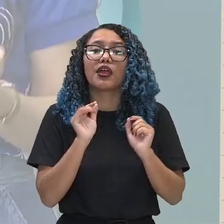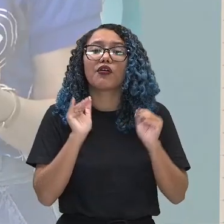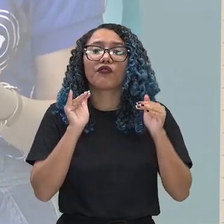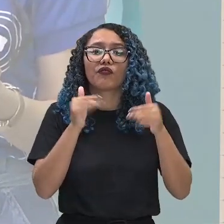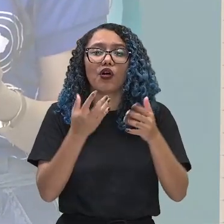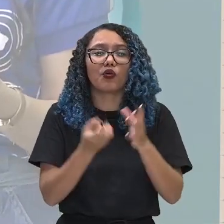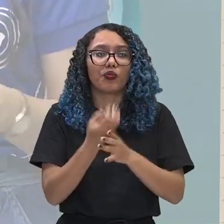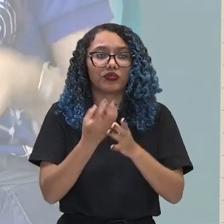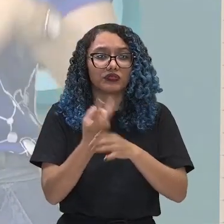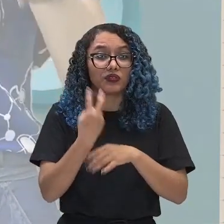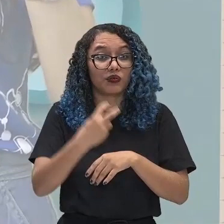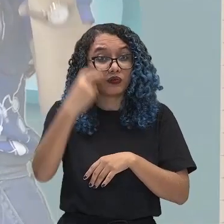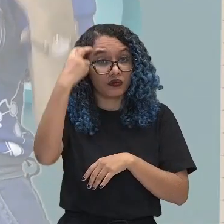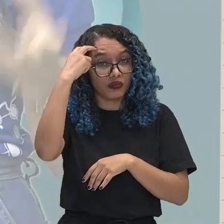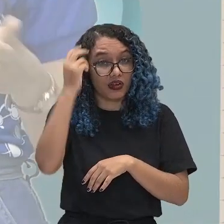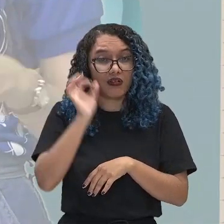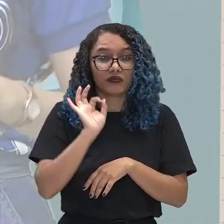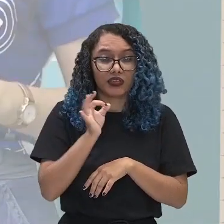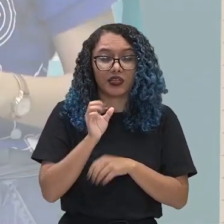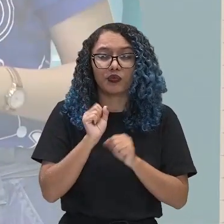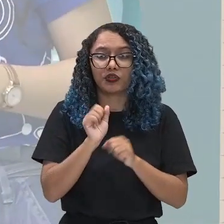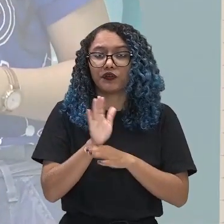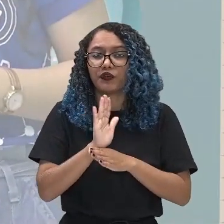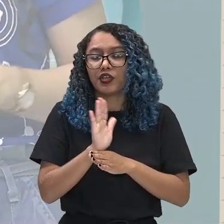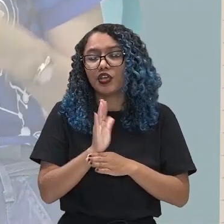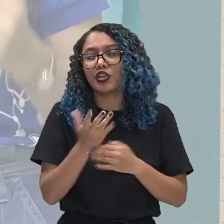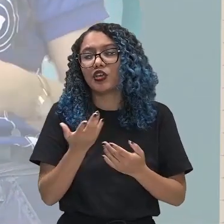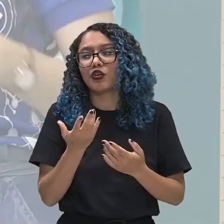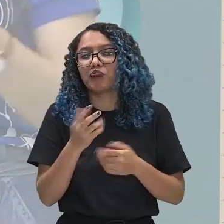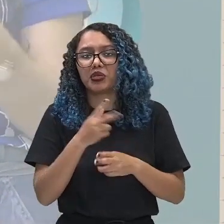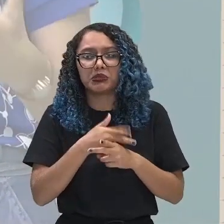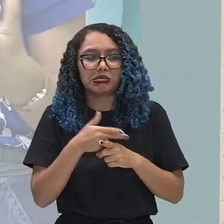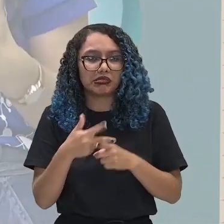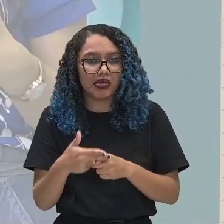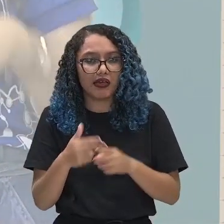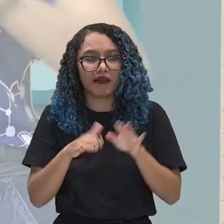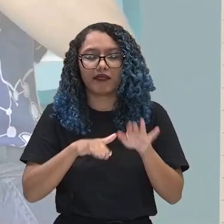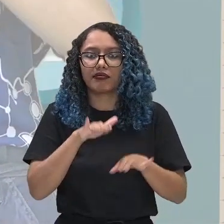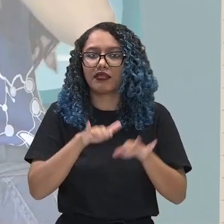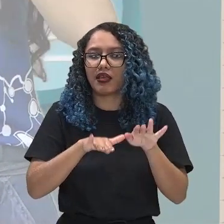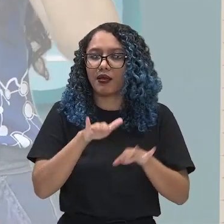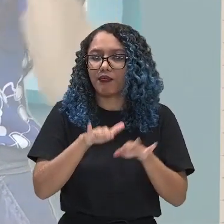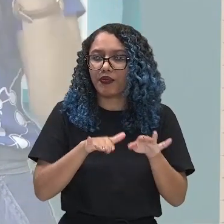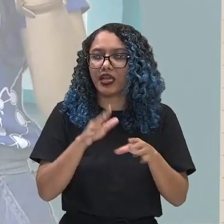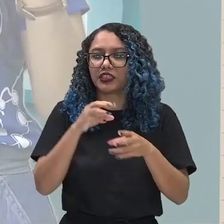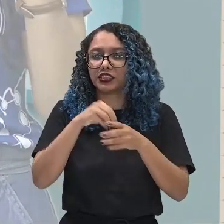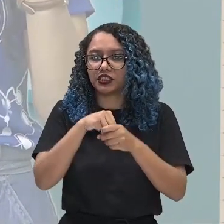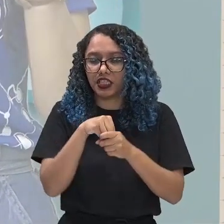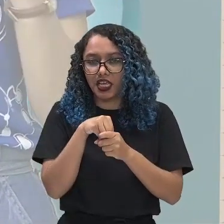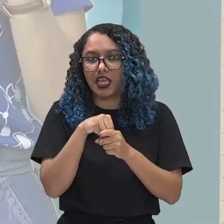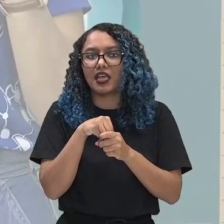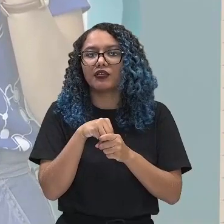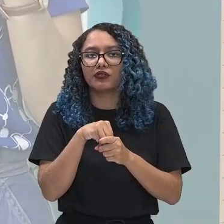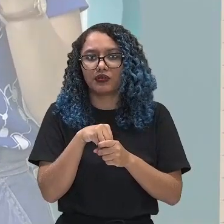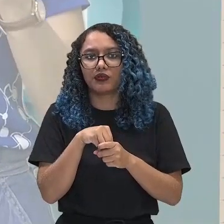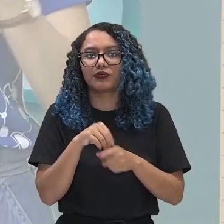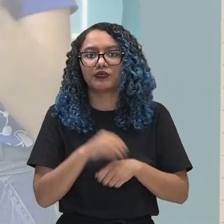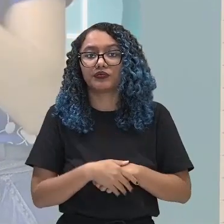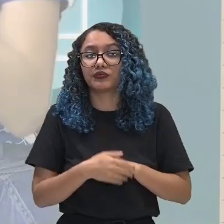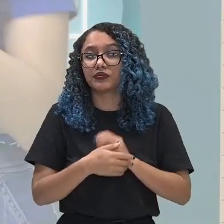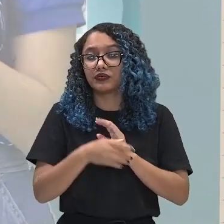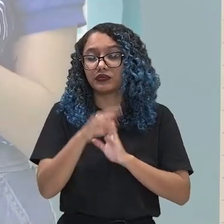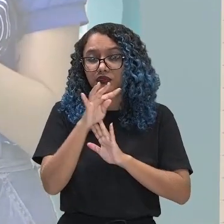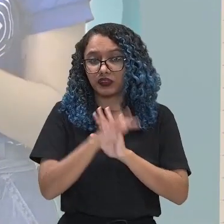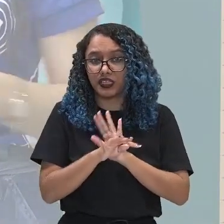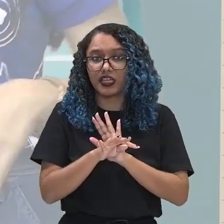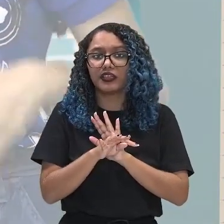produto cultural, não é? Pode ser um filme, pode ser uma série, tá bom? Então, depende ali, dentro desse guarda-chuva, textos